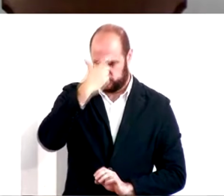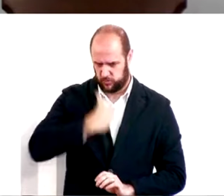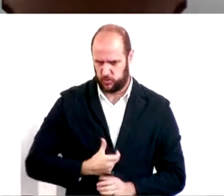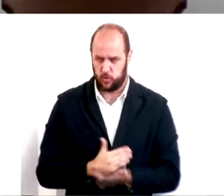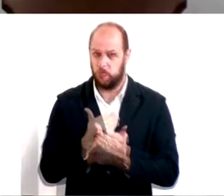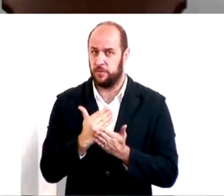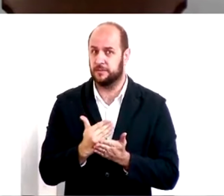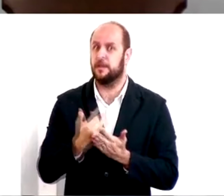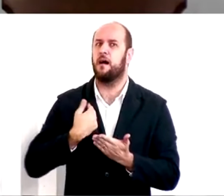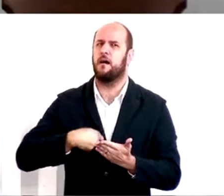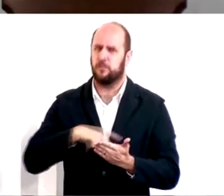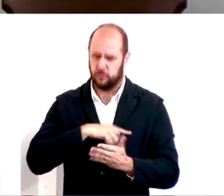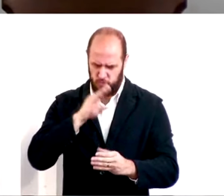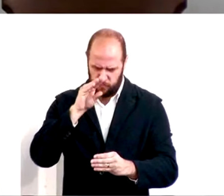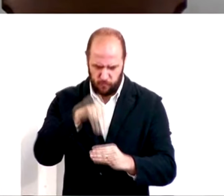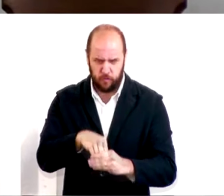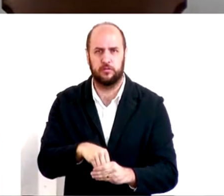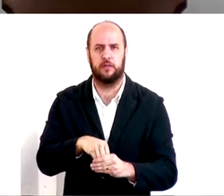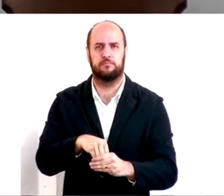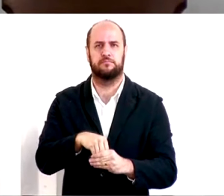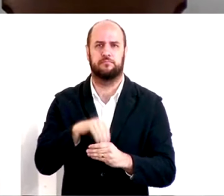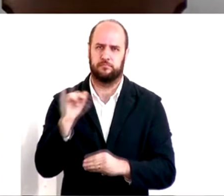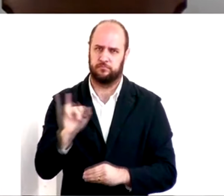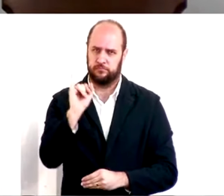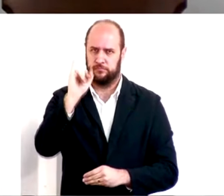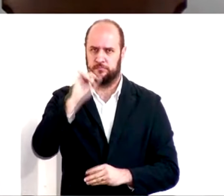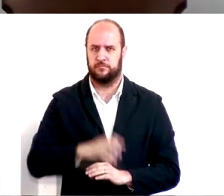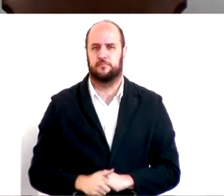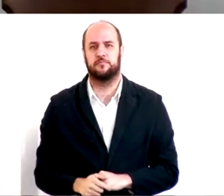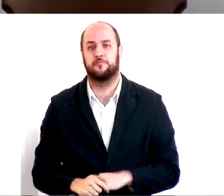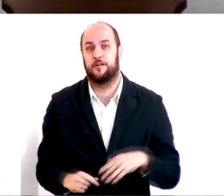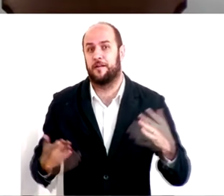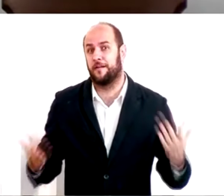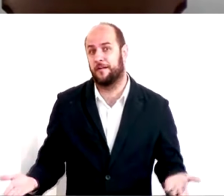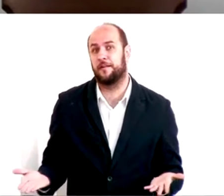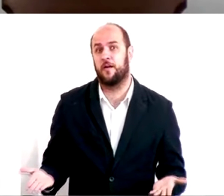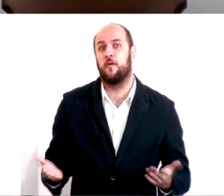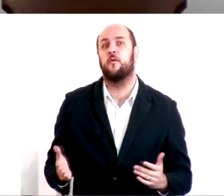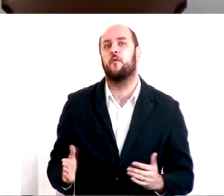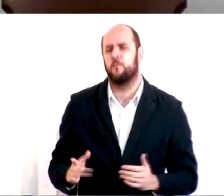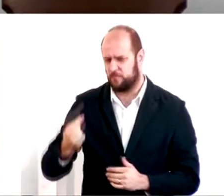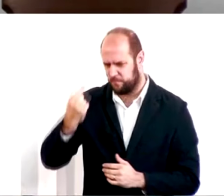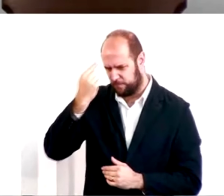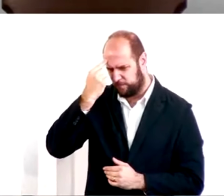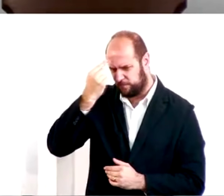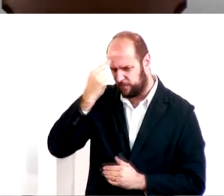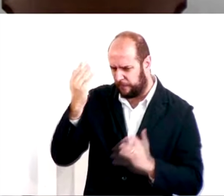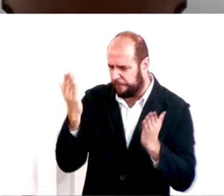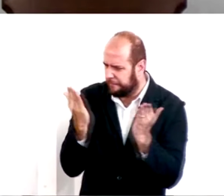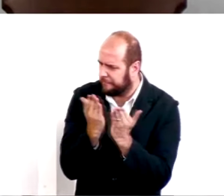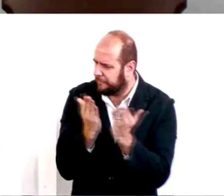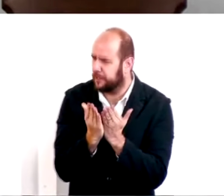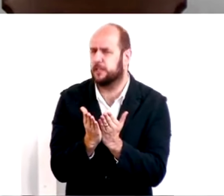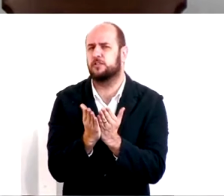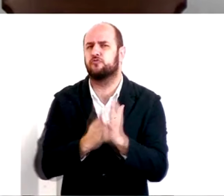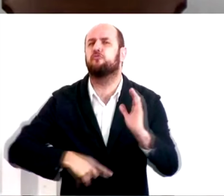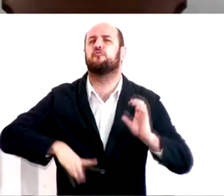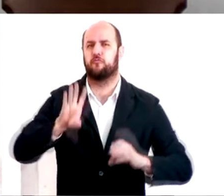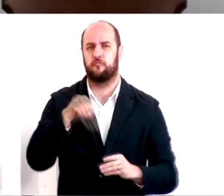com irmos votar. E então fazer isso de acordo com uma consciência cristã.